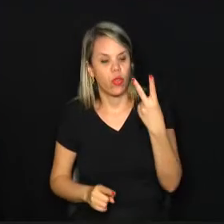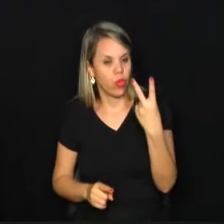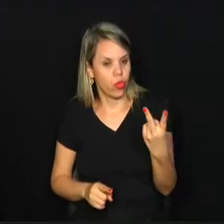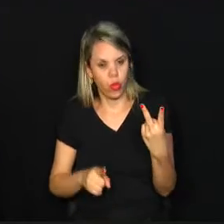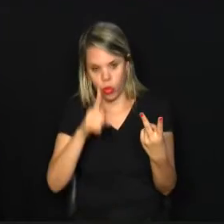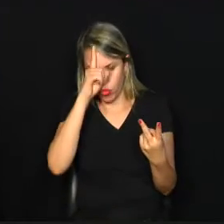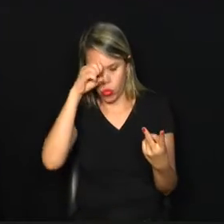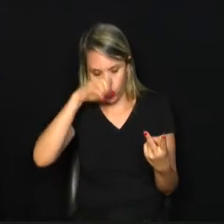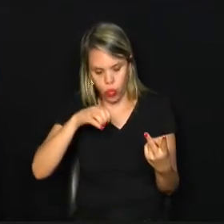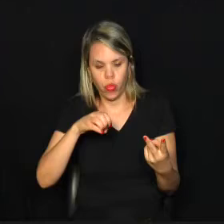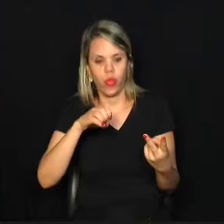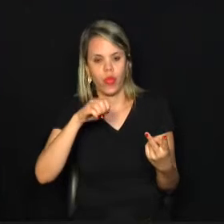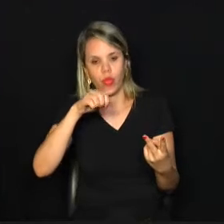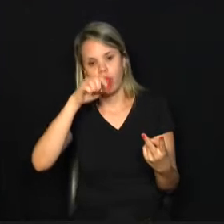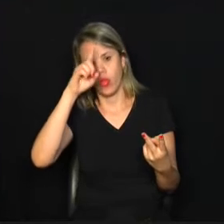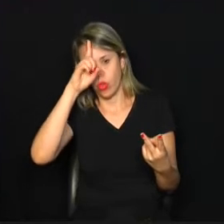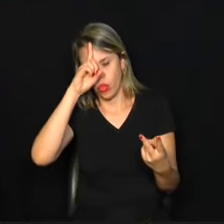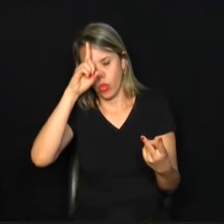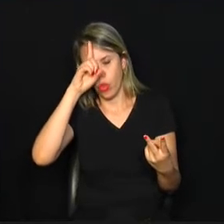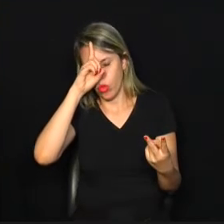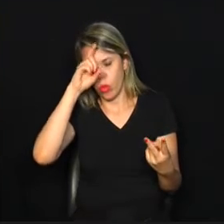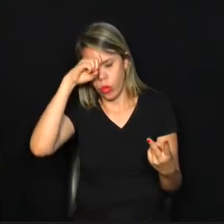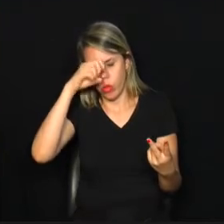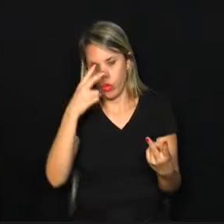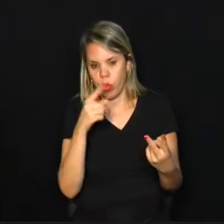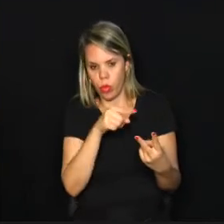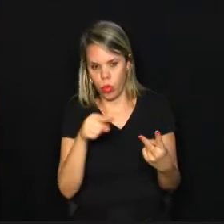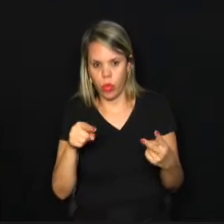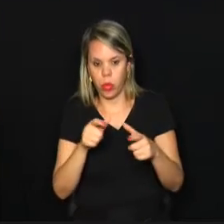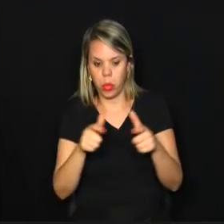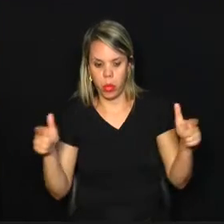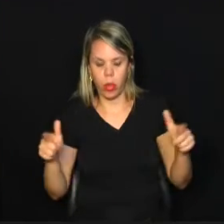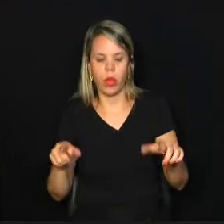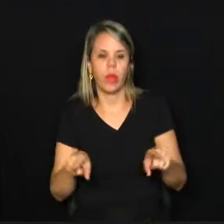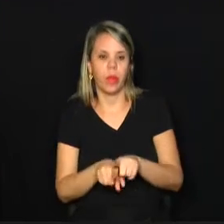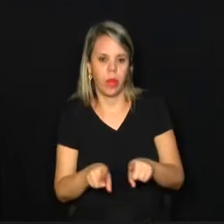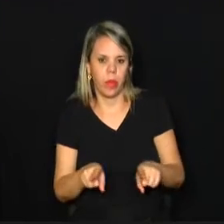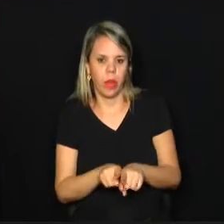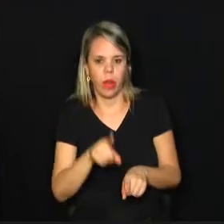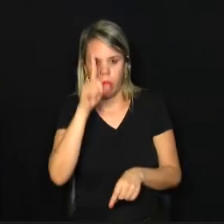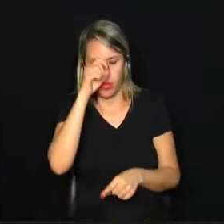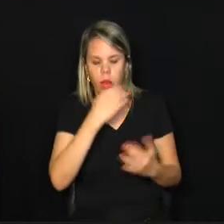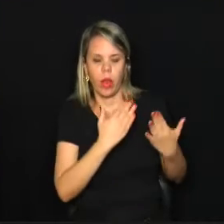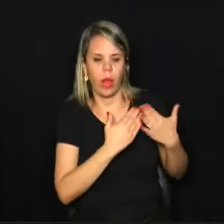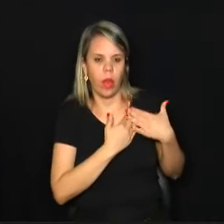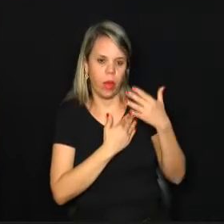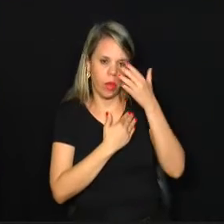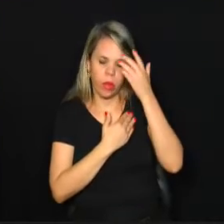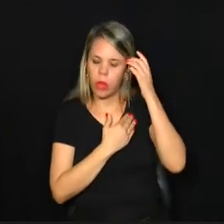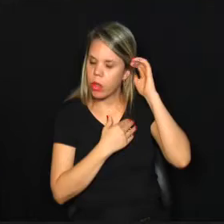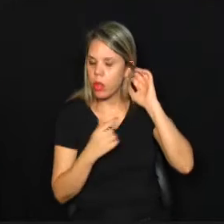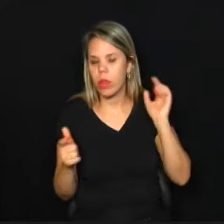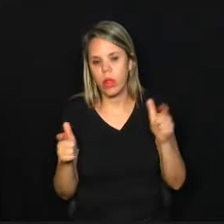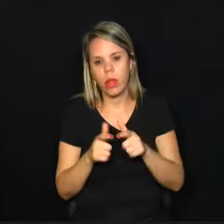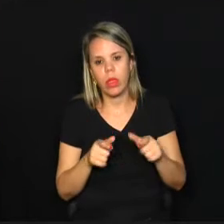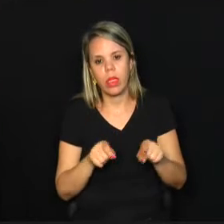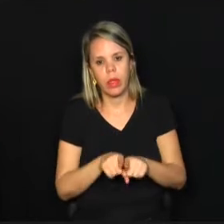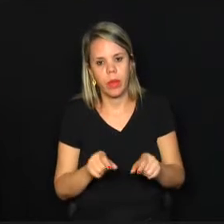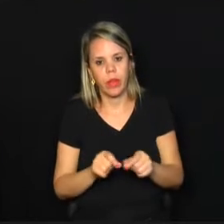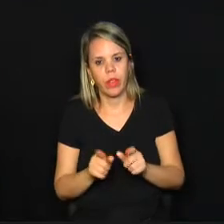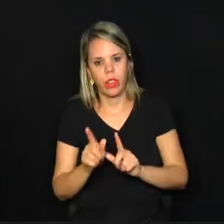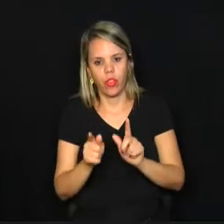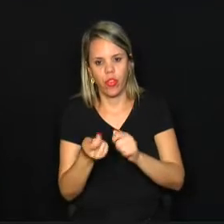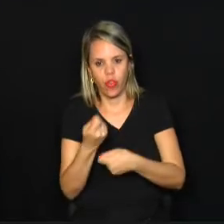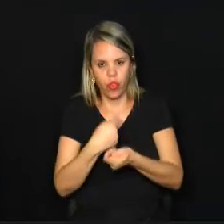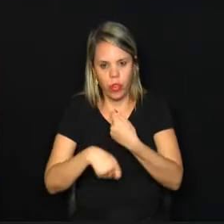grande porte, e sem esquecer a unidade Amoreiras, que é um hospital de pequeno porte que a gente está precariamente fazendo a